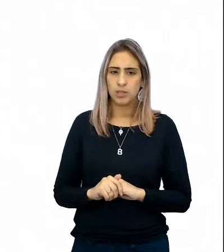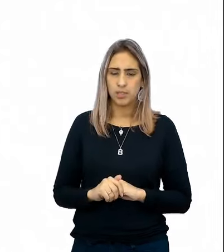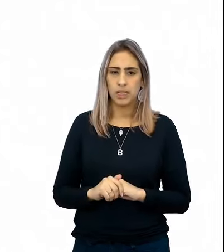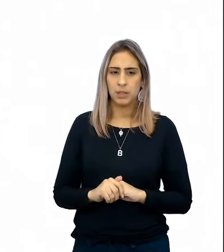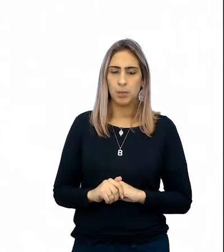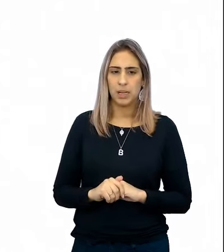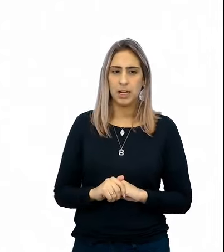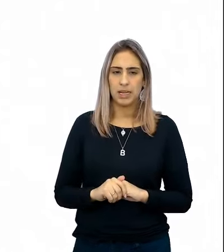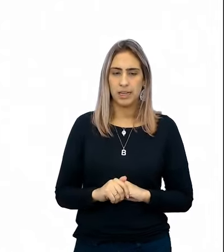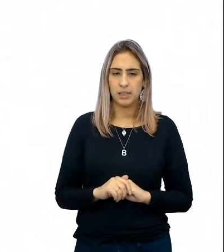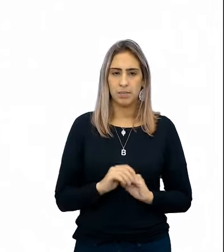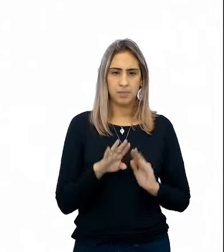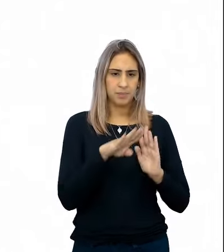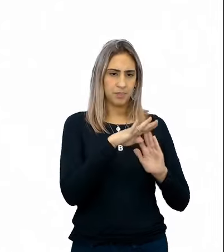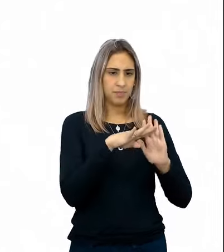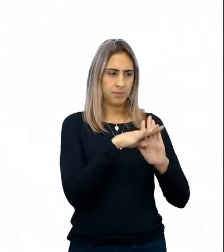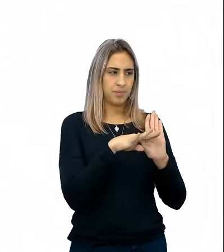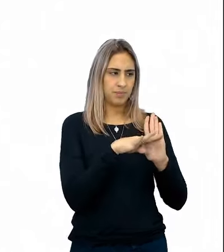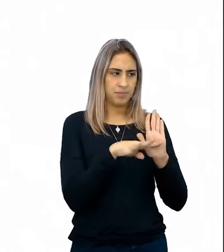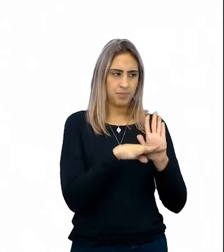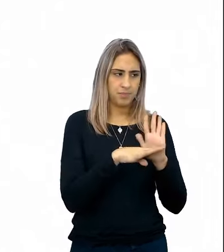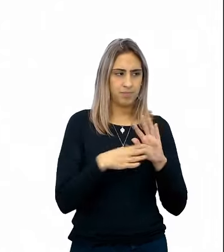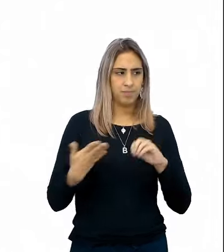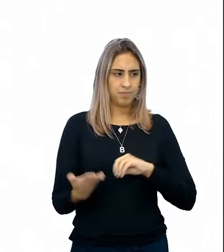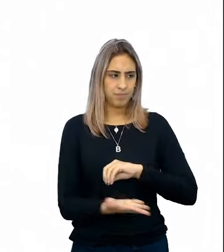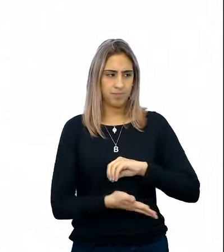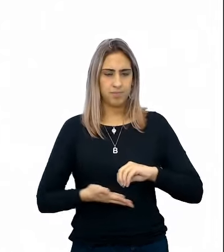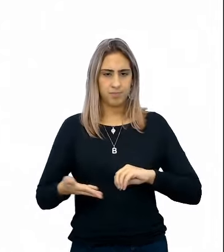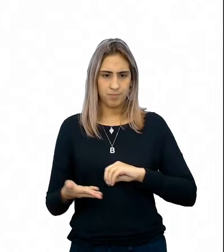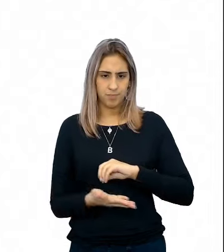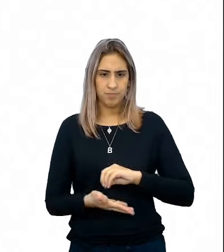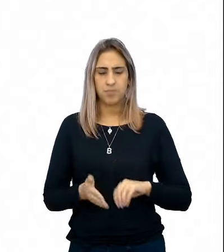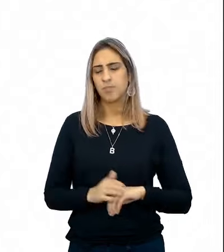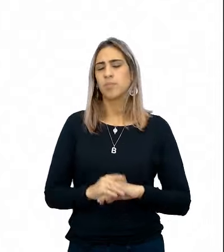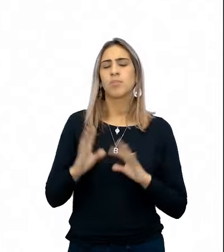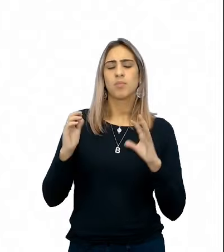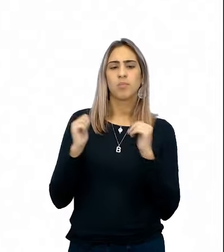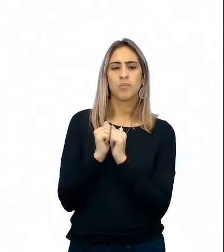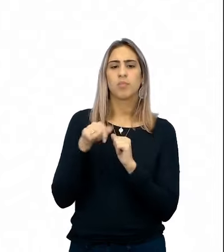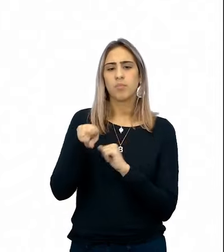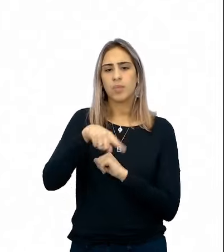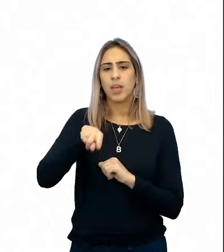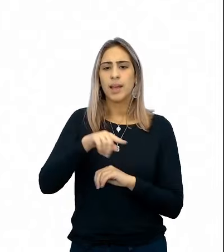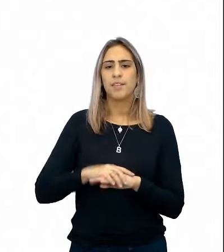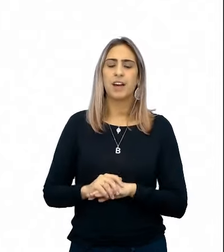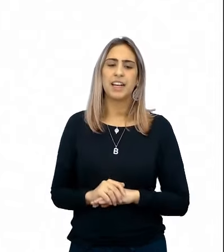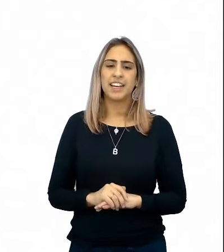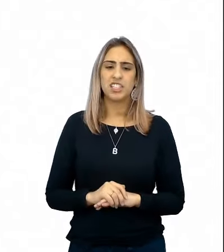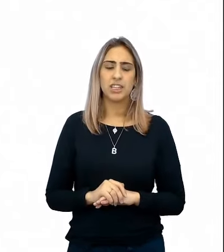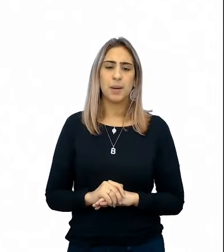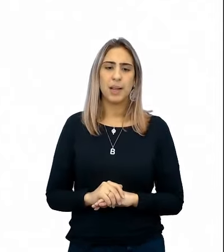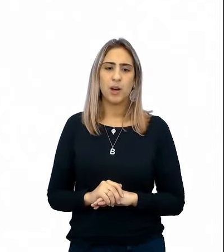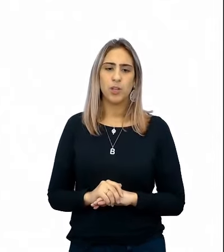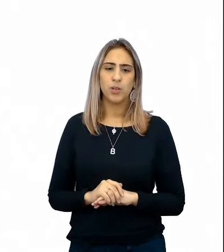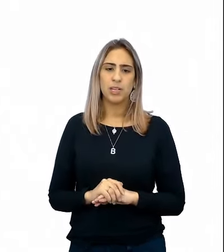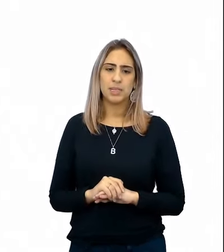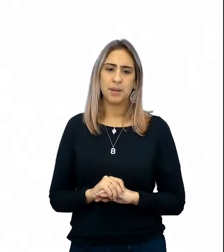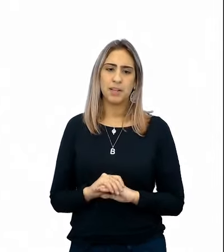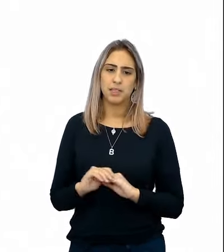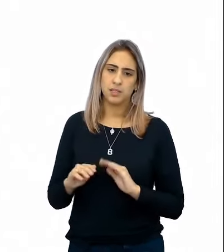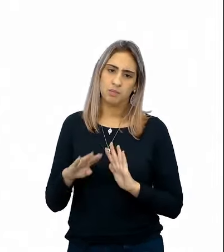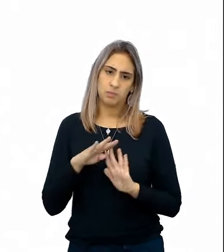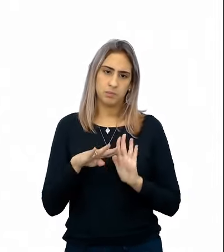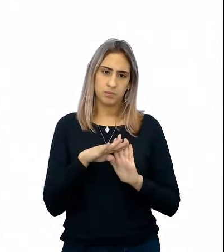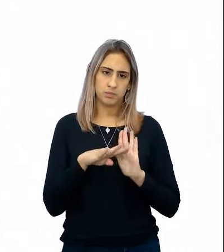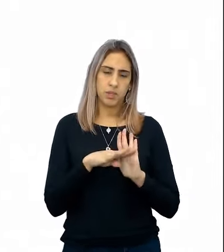ser revisitadas e aprofundadas. Mas, com certeza, né, vocês, com os seus pares, devem também ter os